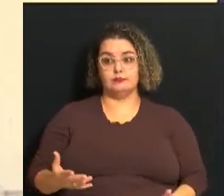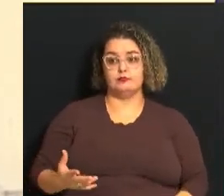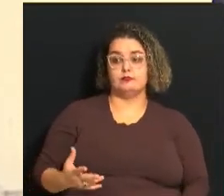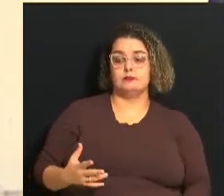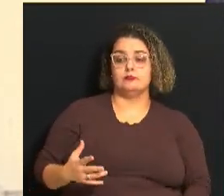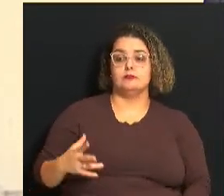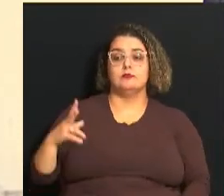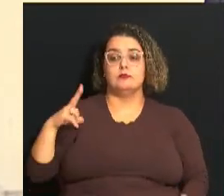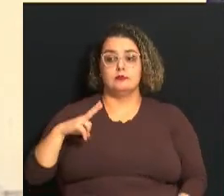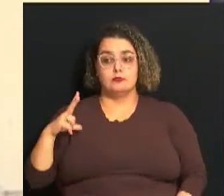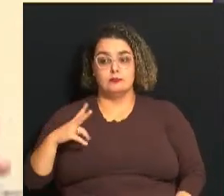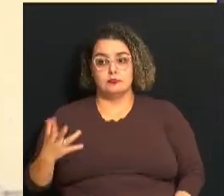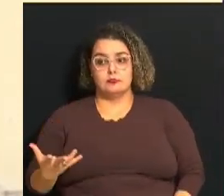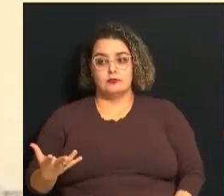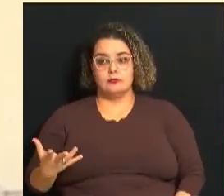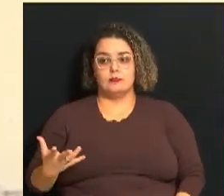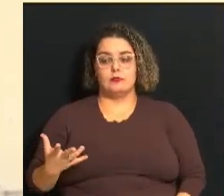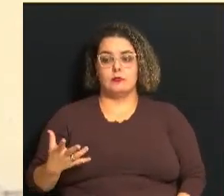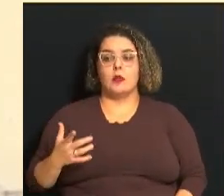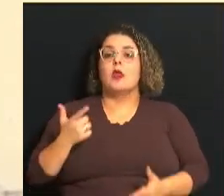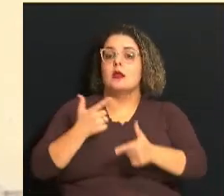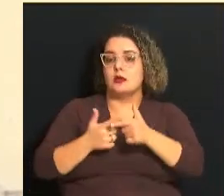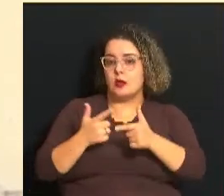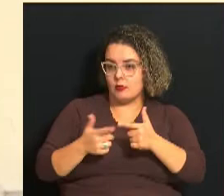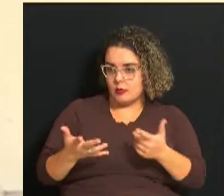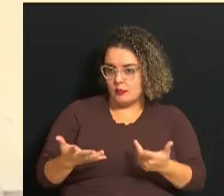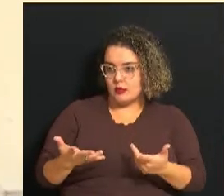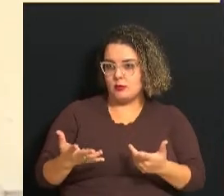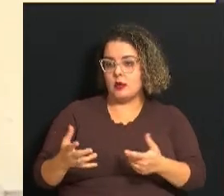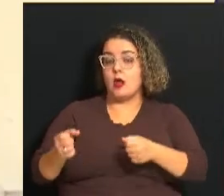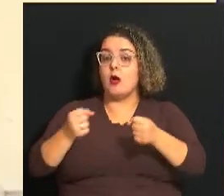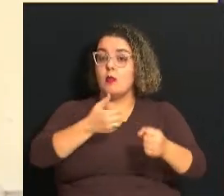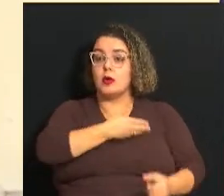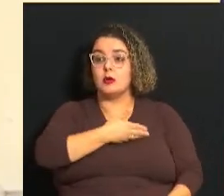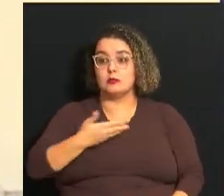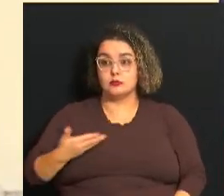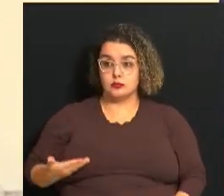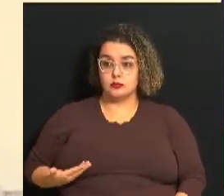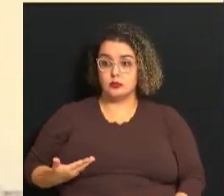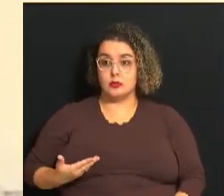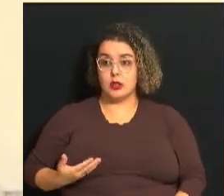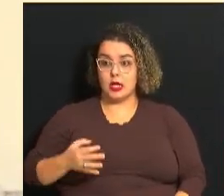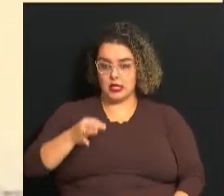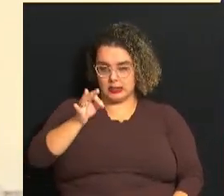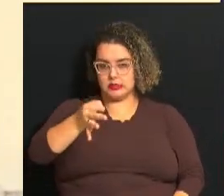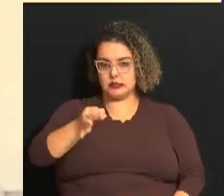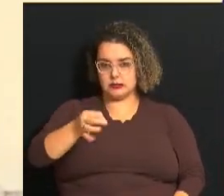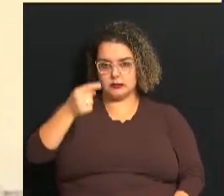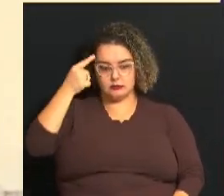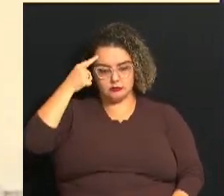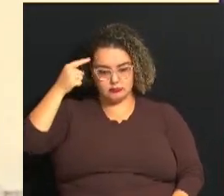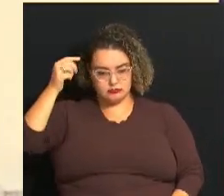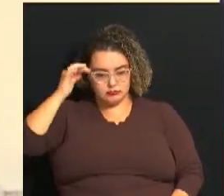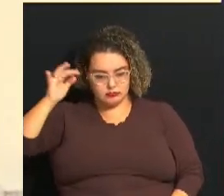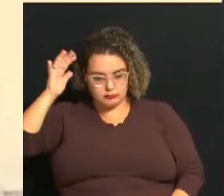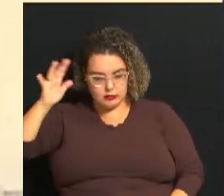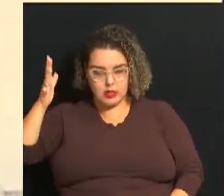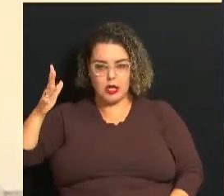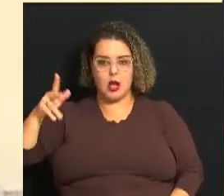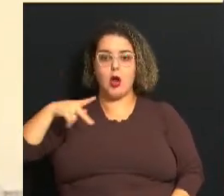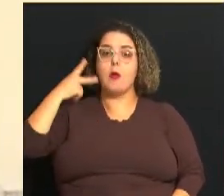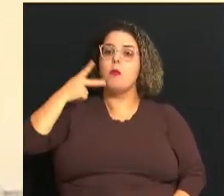convicções do assediado e aqui a gente tem um problema que é inerente ao poder público as convicções ideológicas políticas